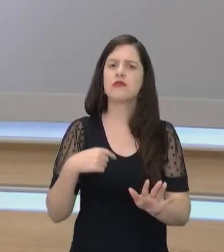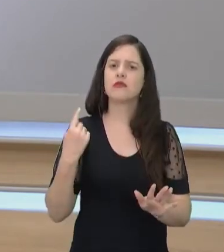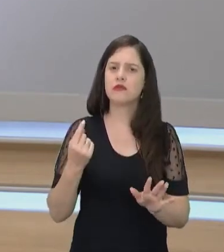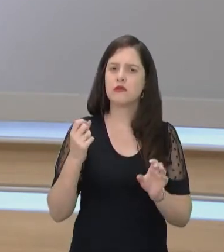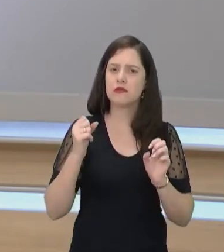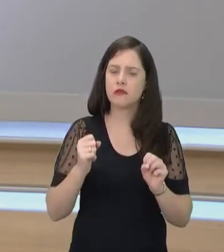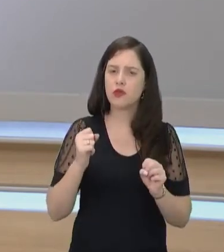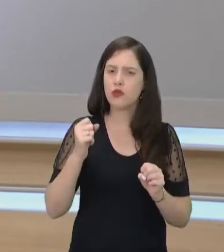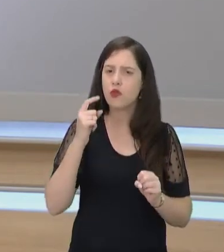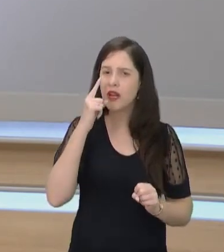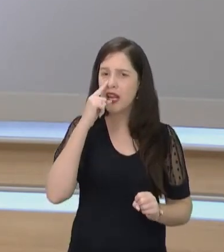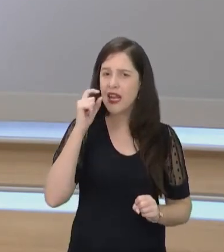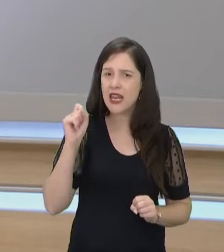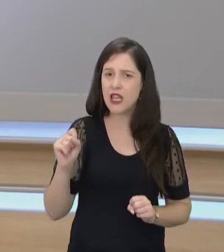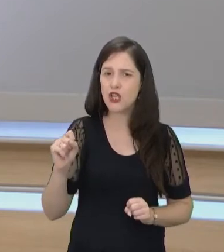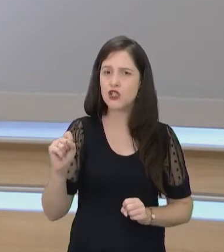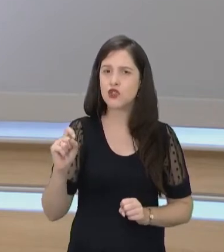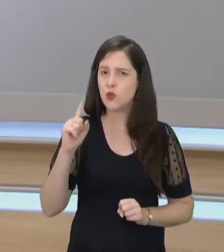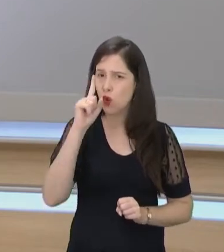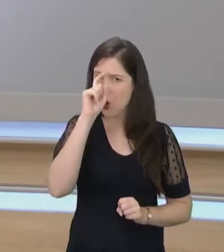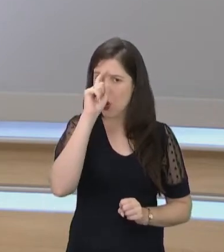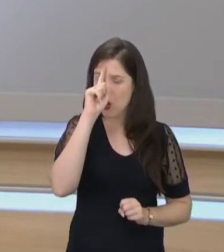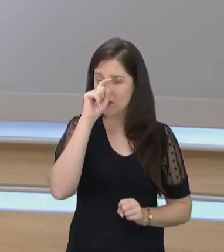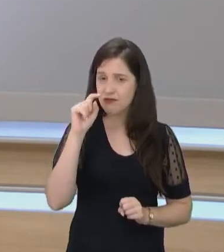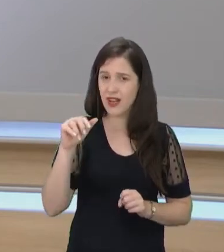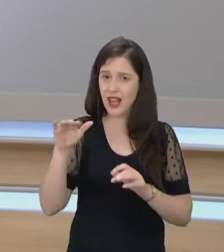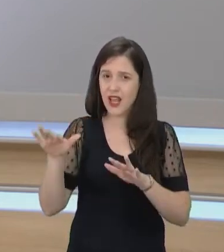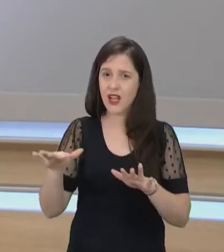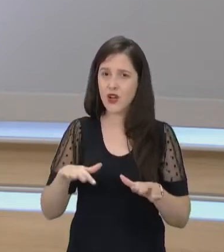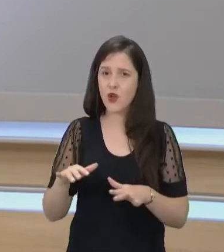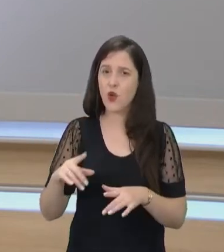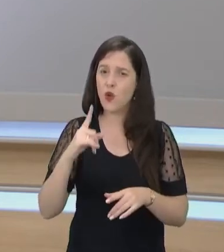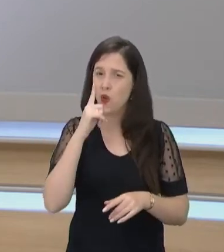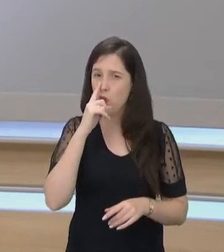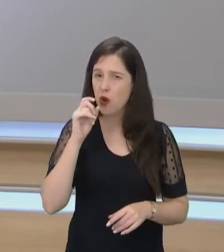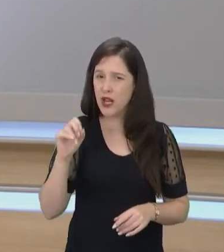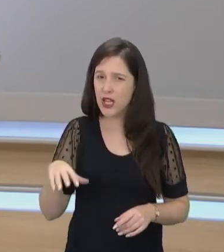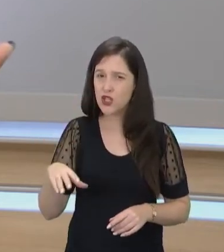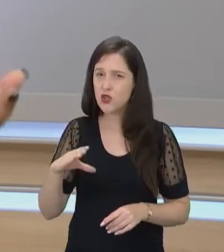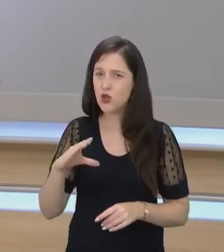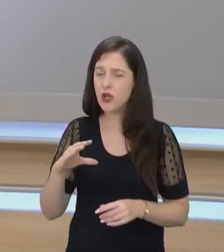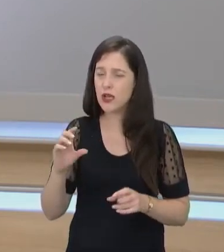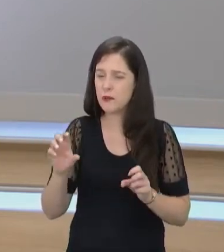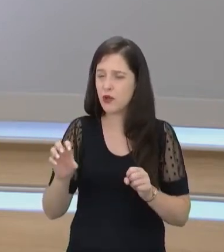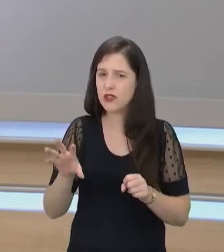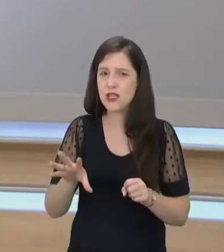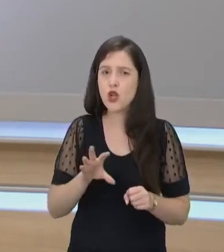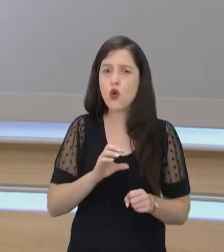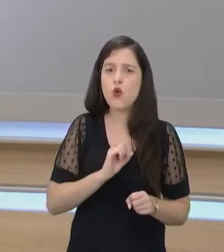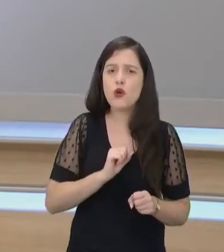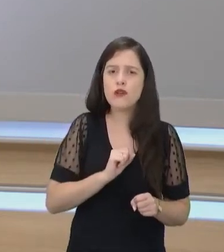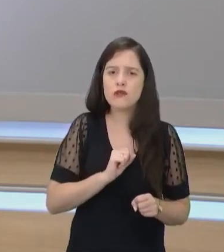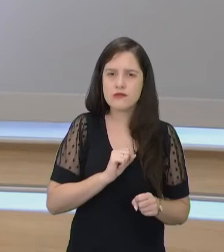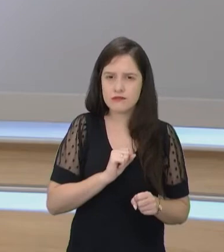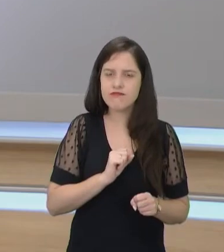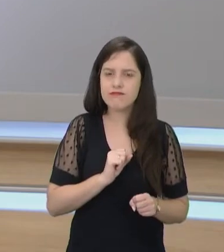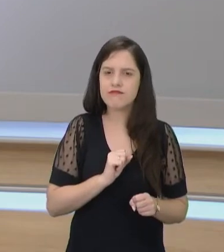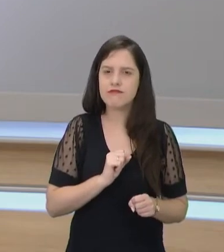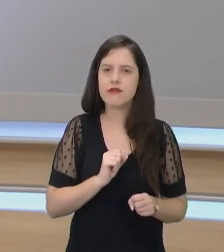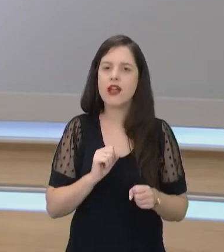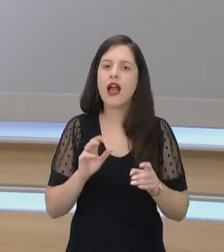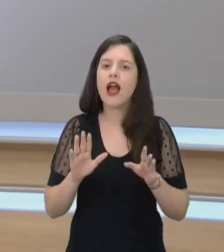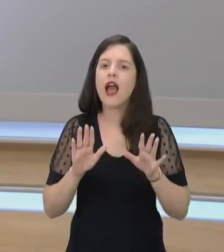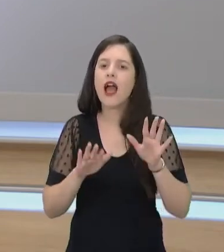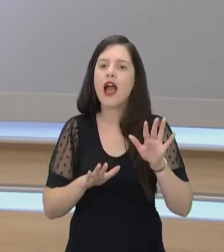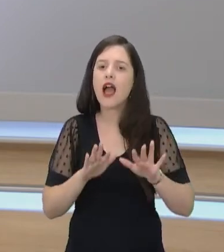hospitalar. Imagina que lixo hospitalar ou um lixo comum contaminado é levado para esse lixão. E